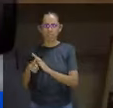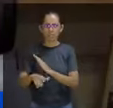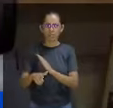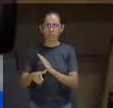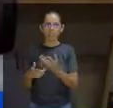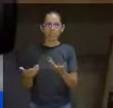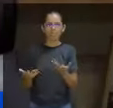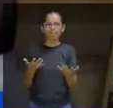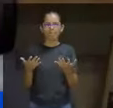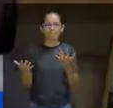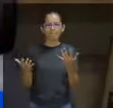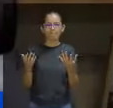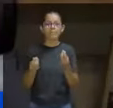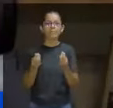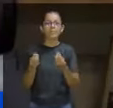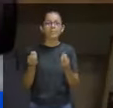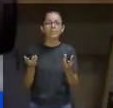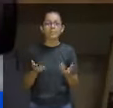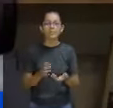recurso especial